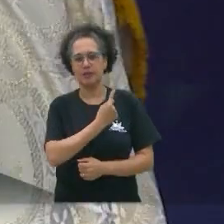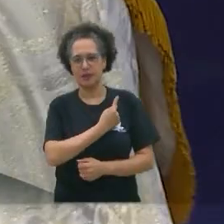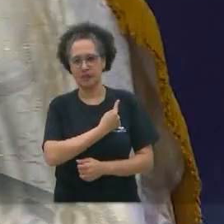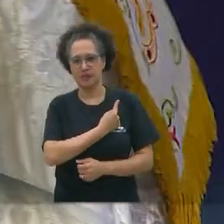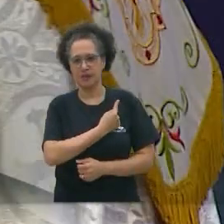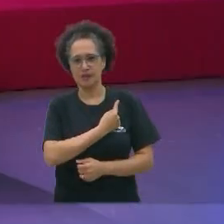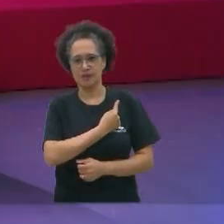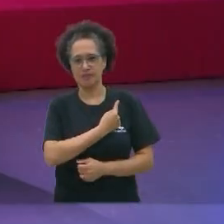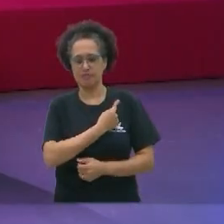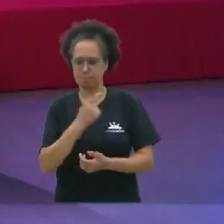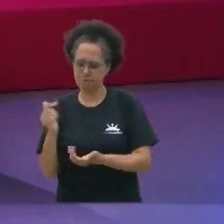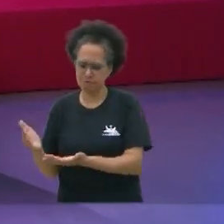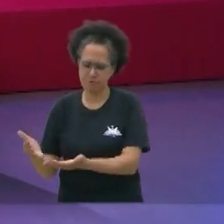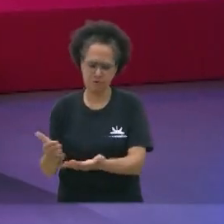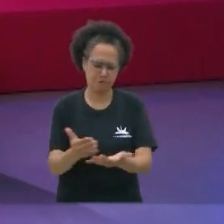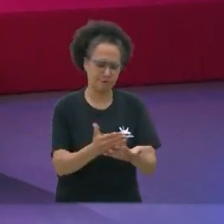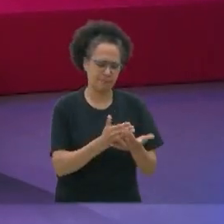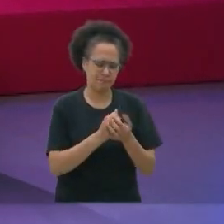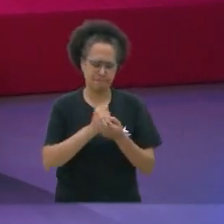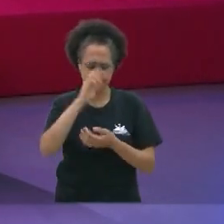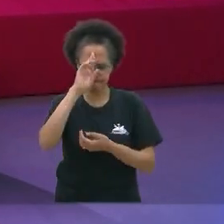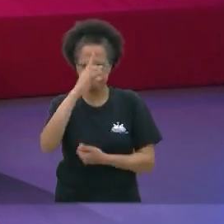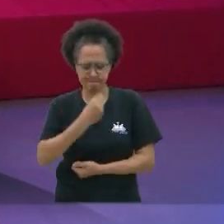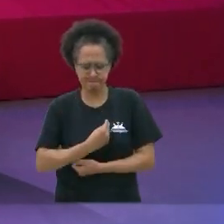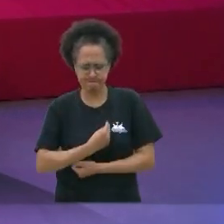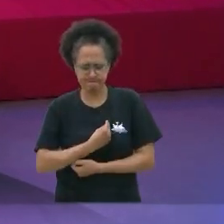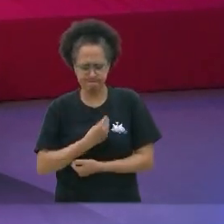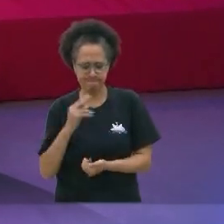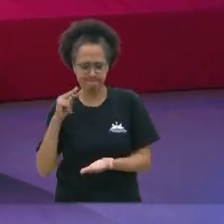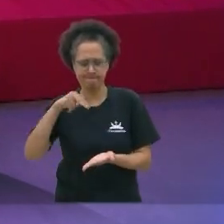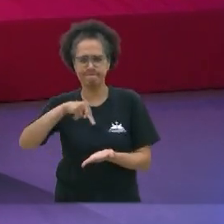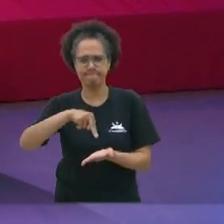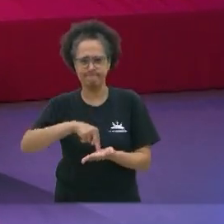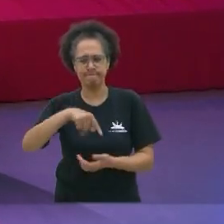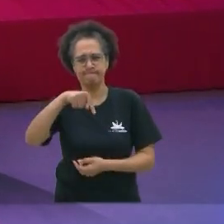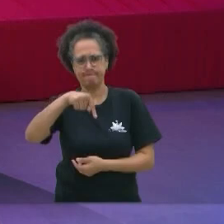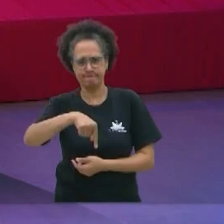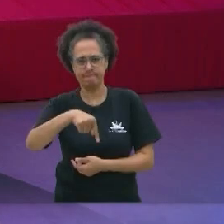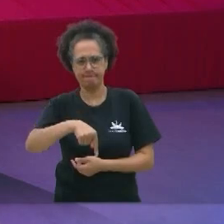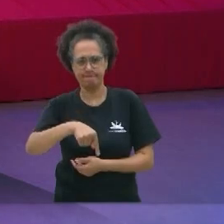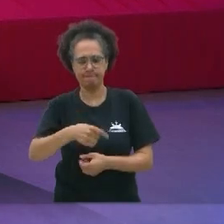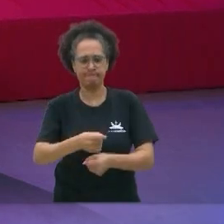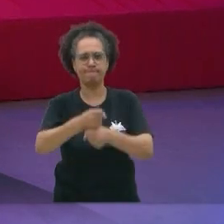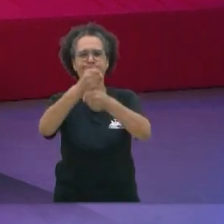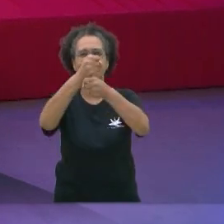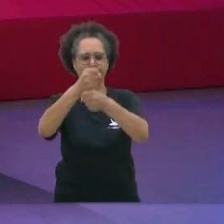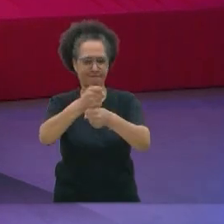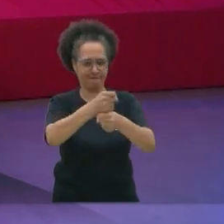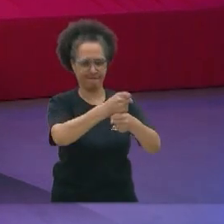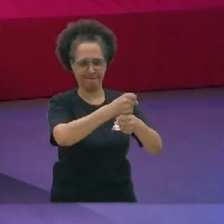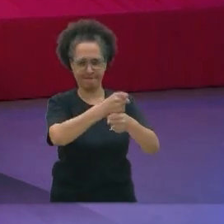Acolher o Senhor que se fará presente aqui, neste ostensório,